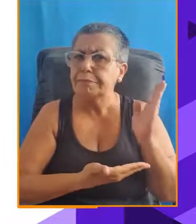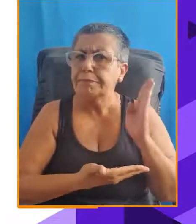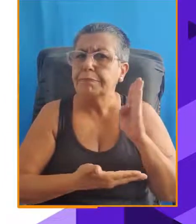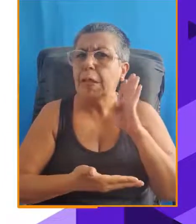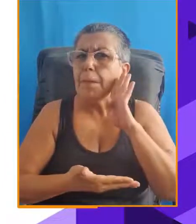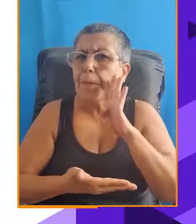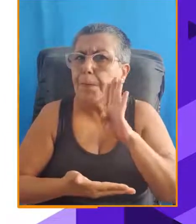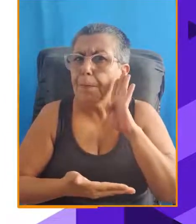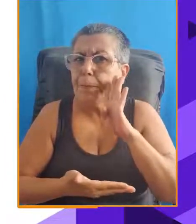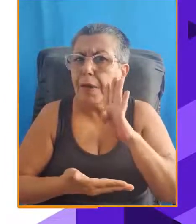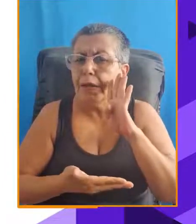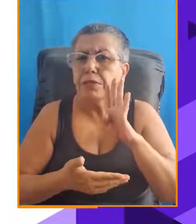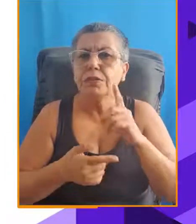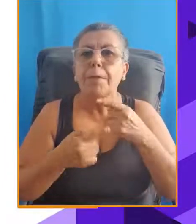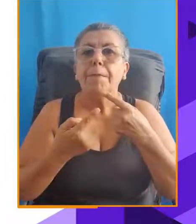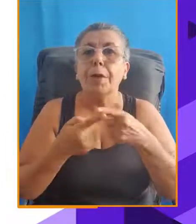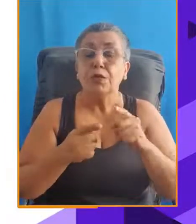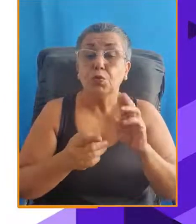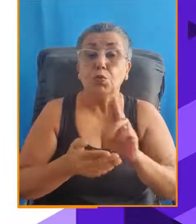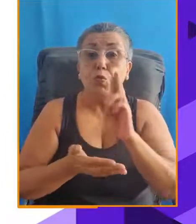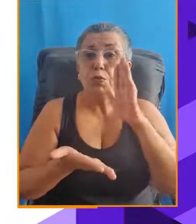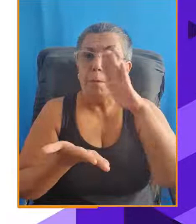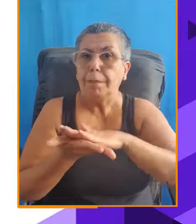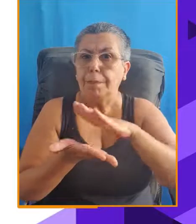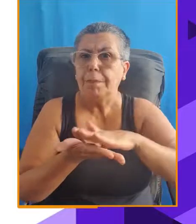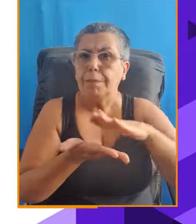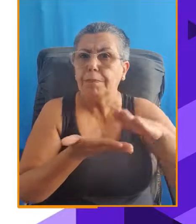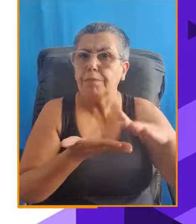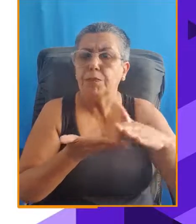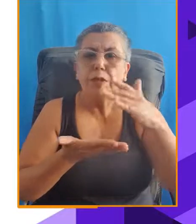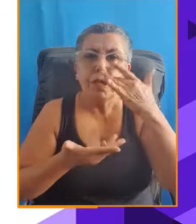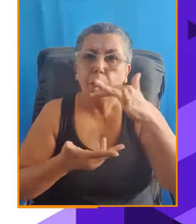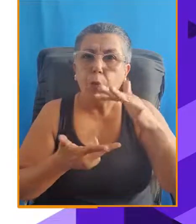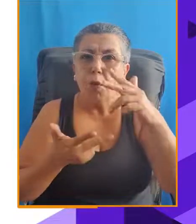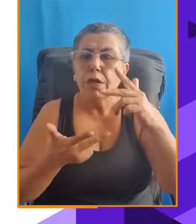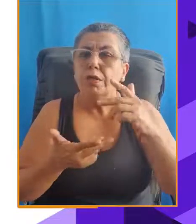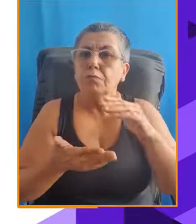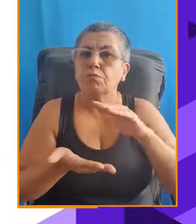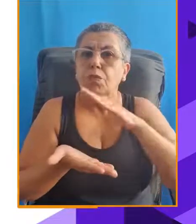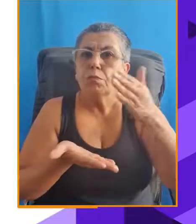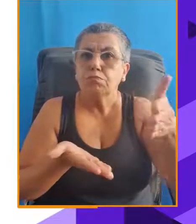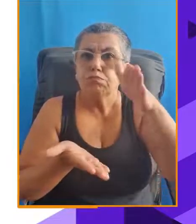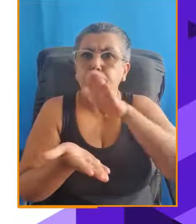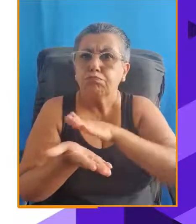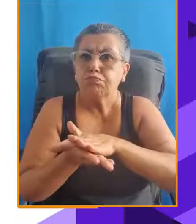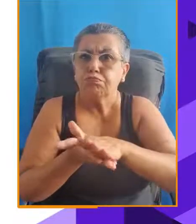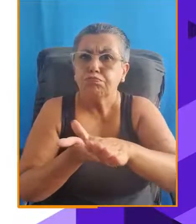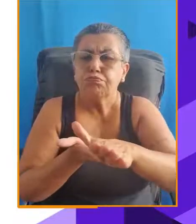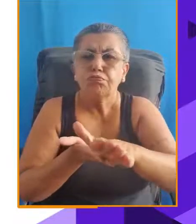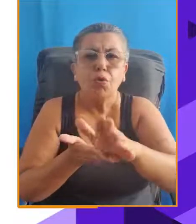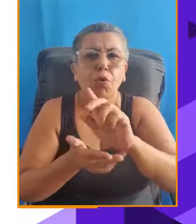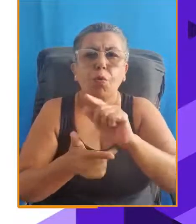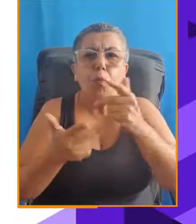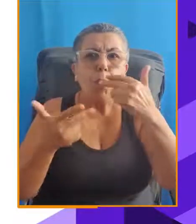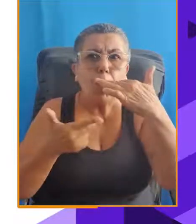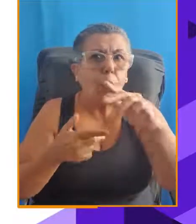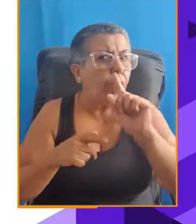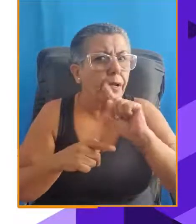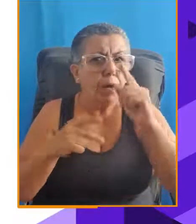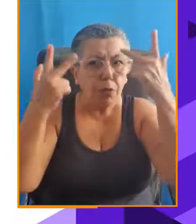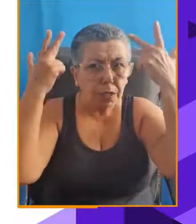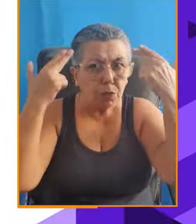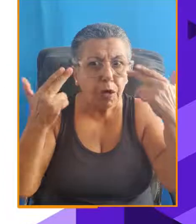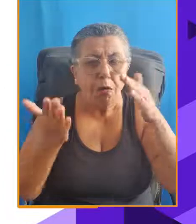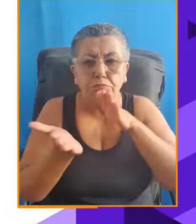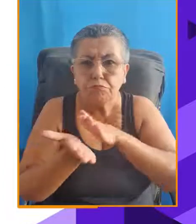bege, mas com a aplicação da estampa, a cor natural do tecido é coberta pela cor artificial da estampa